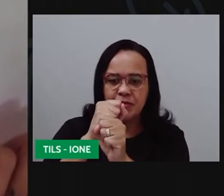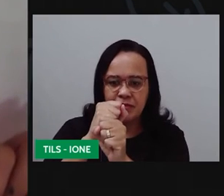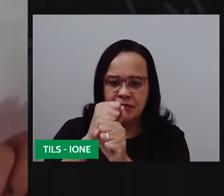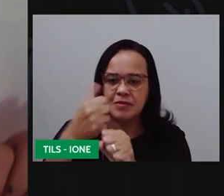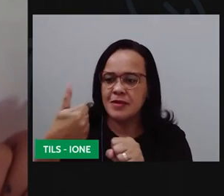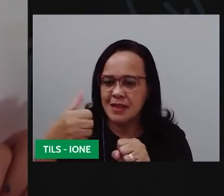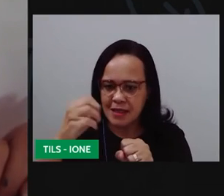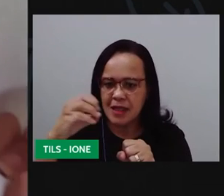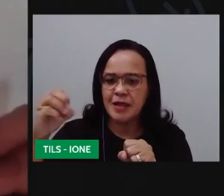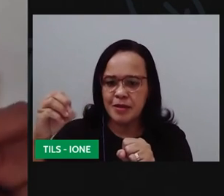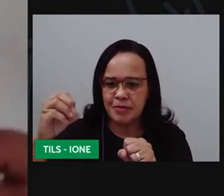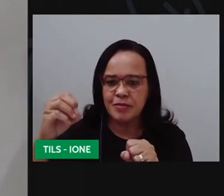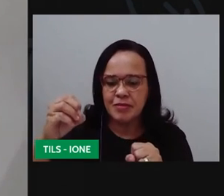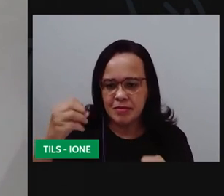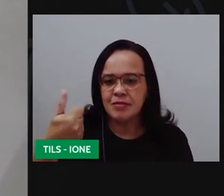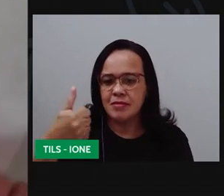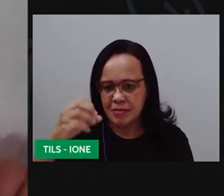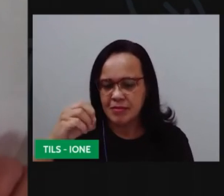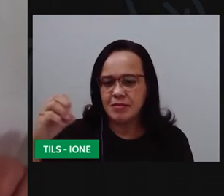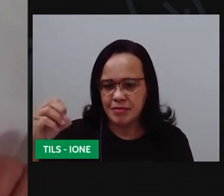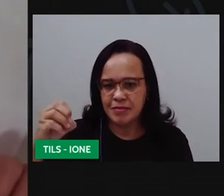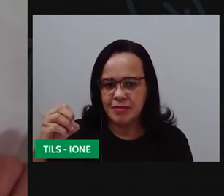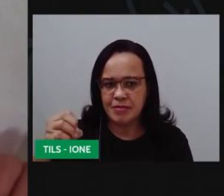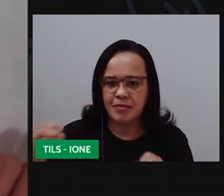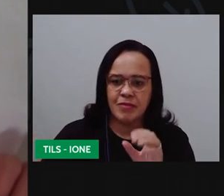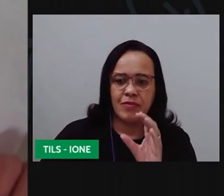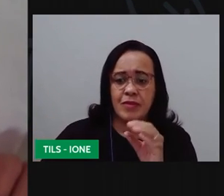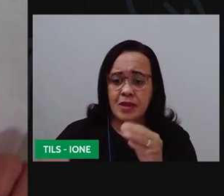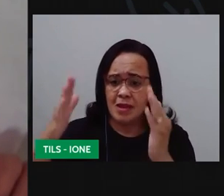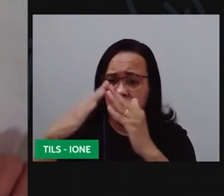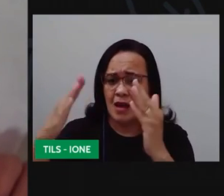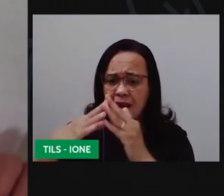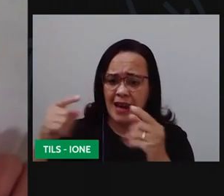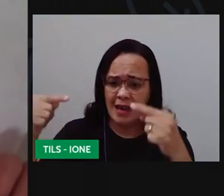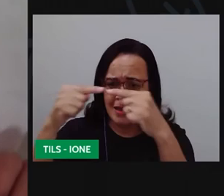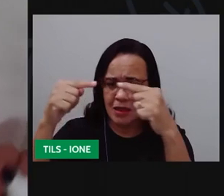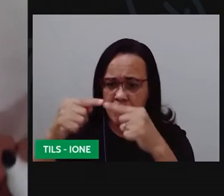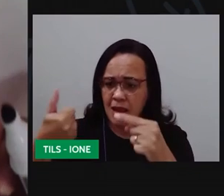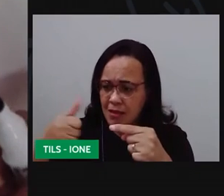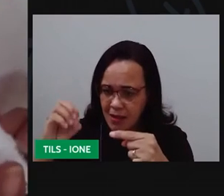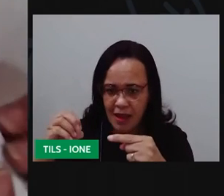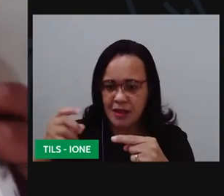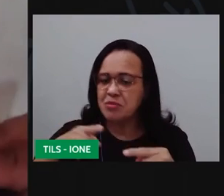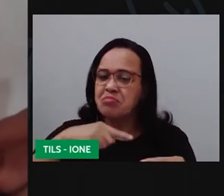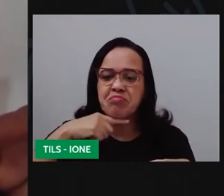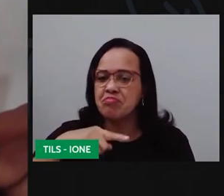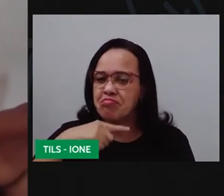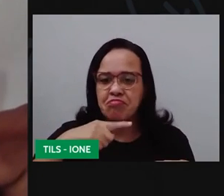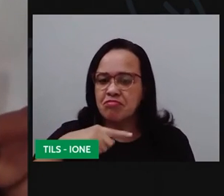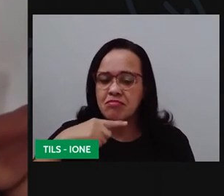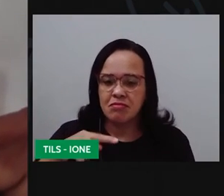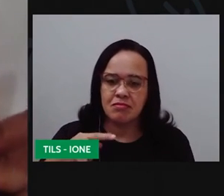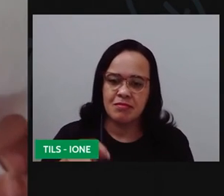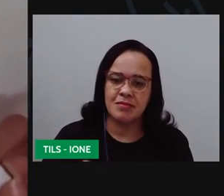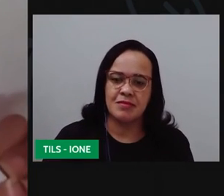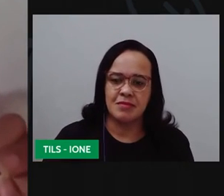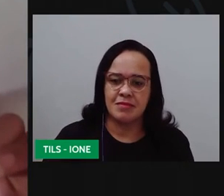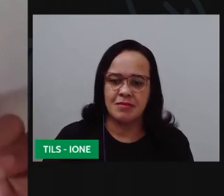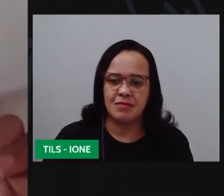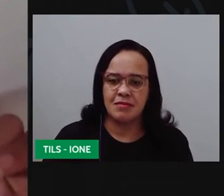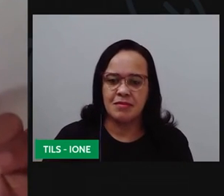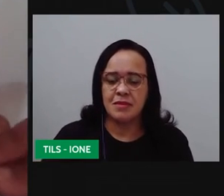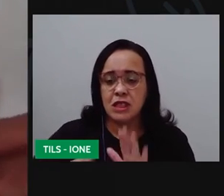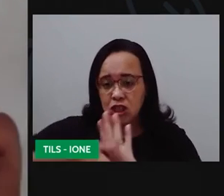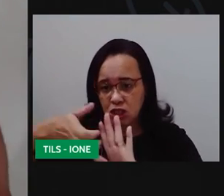É sim sim cabe na casa da dezena não cabe aí o que é que eu faço eu vou